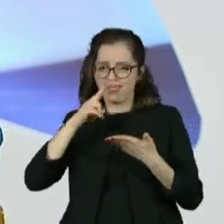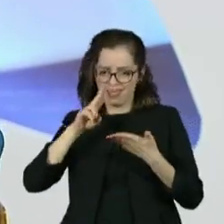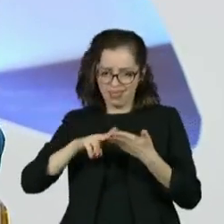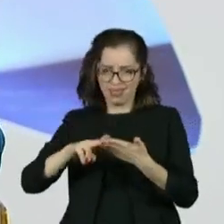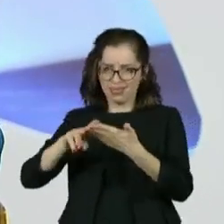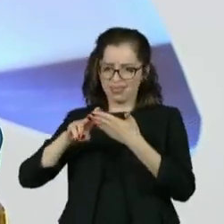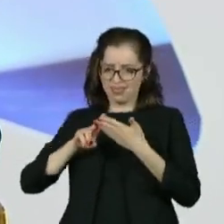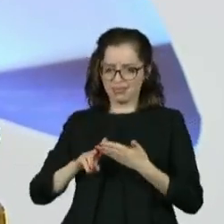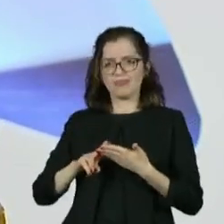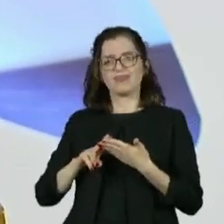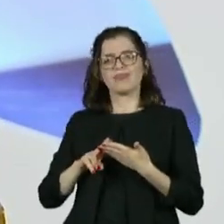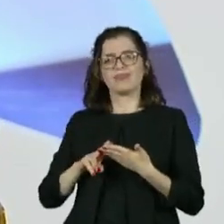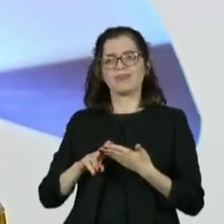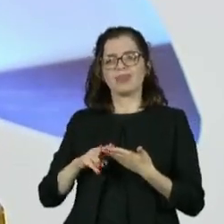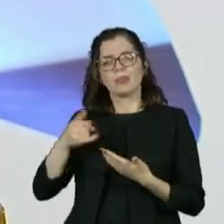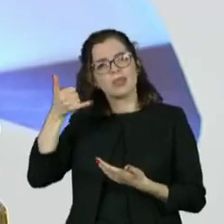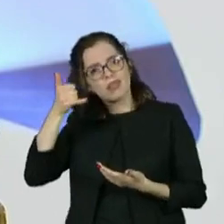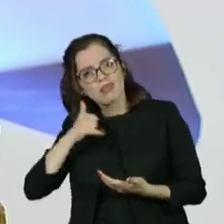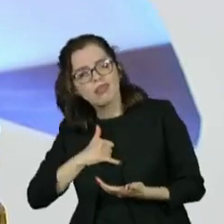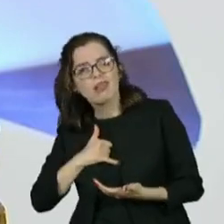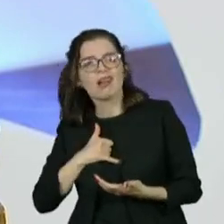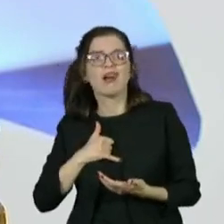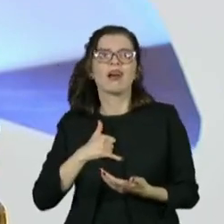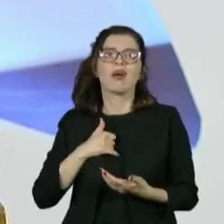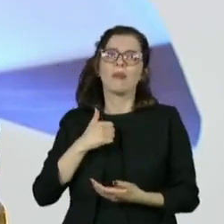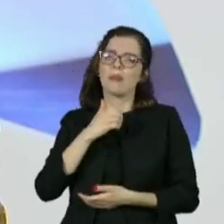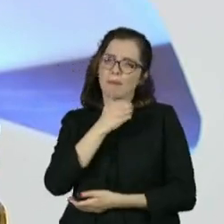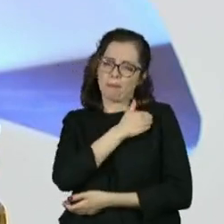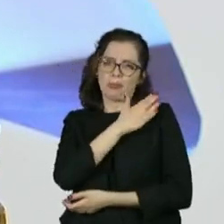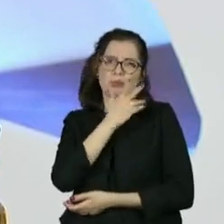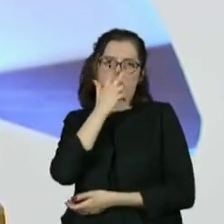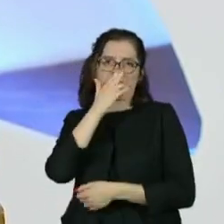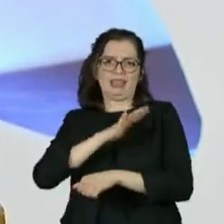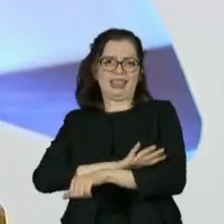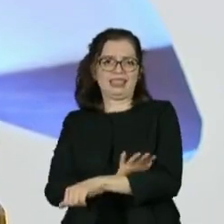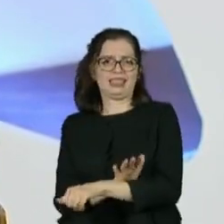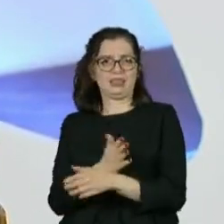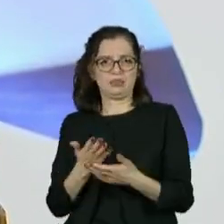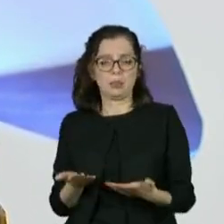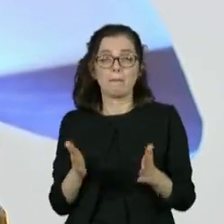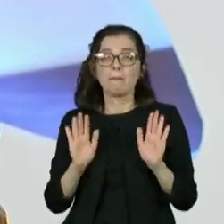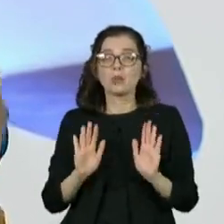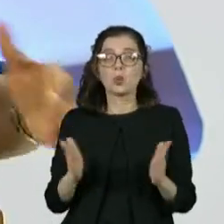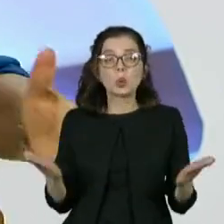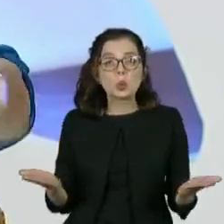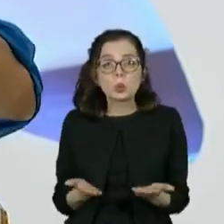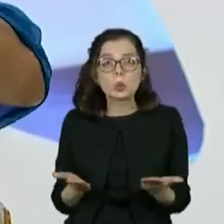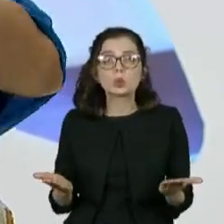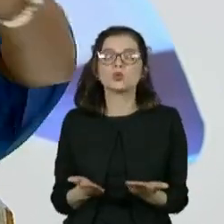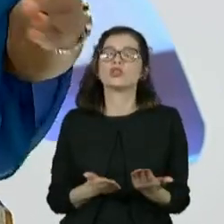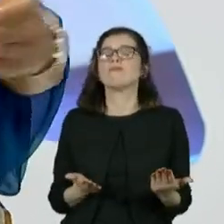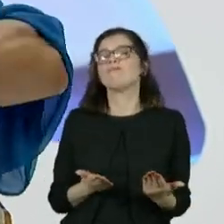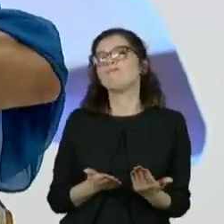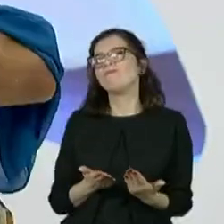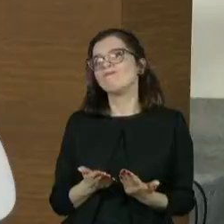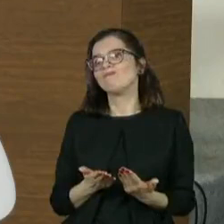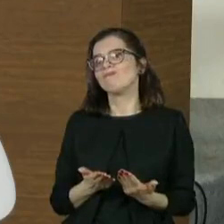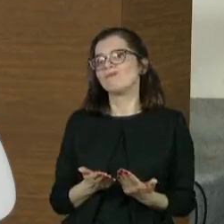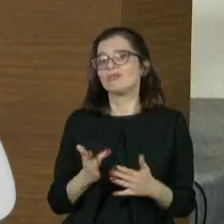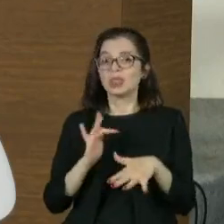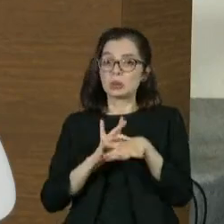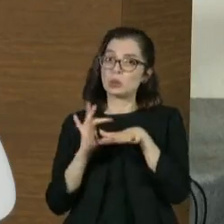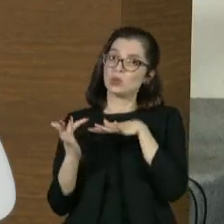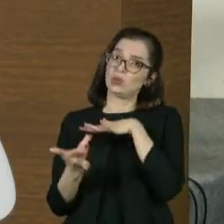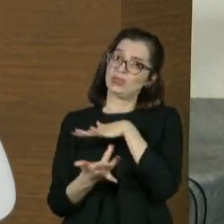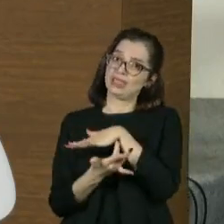isso, ou por telefone, parará. Hoje não. Hoje vem de que nem flechada, né, de